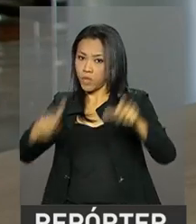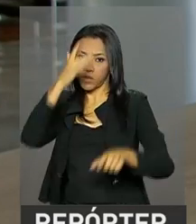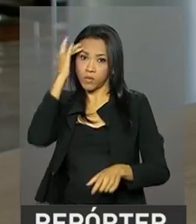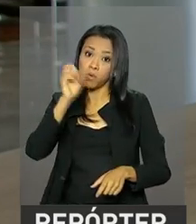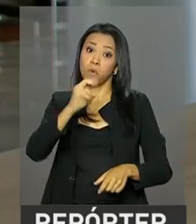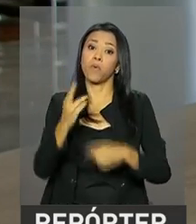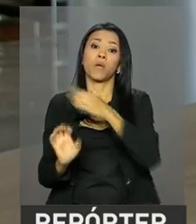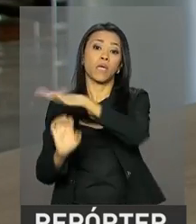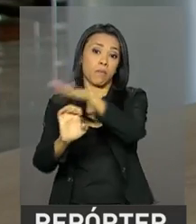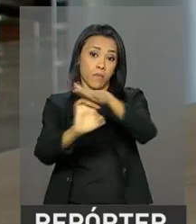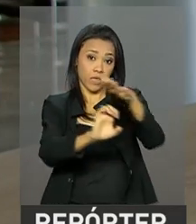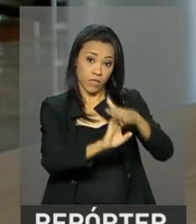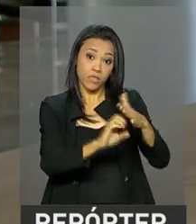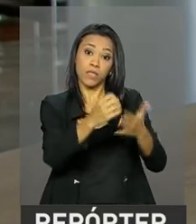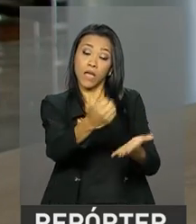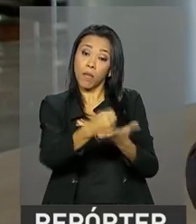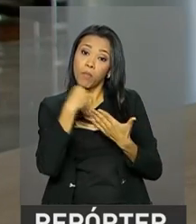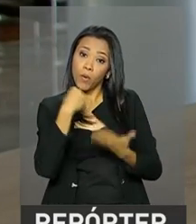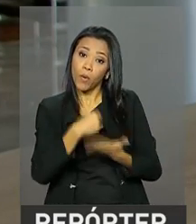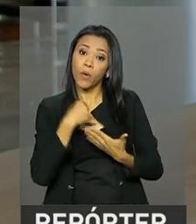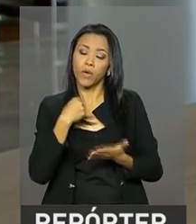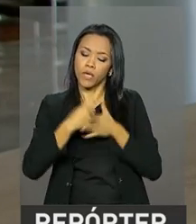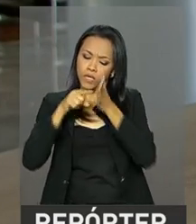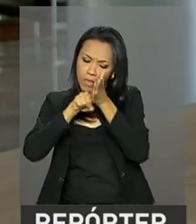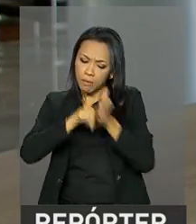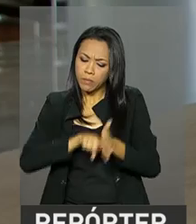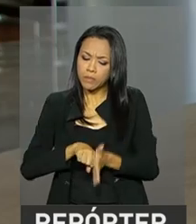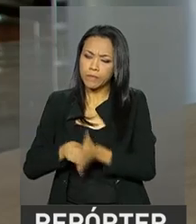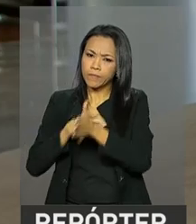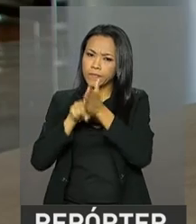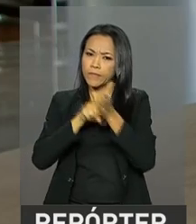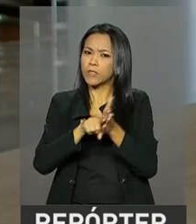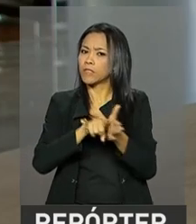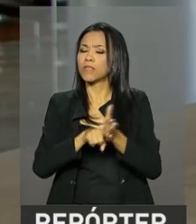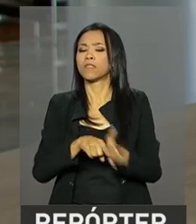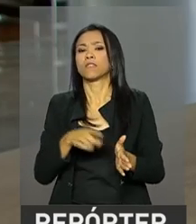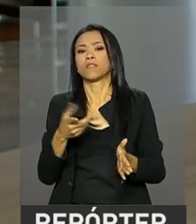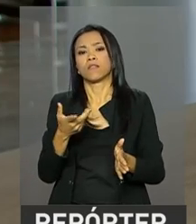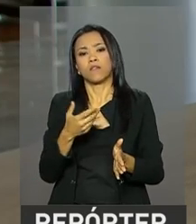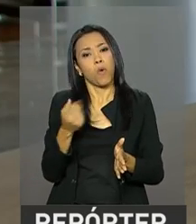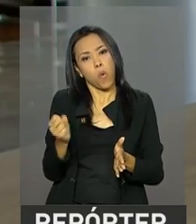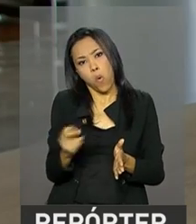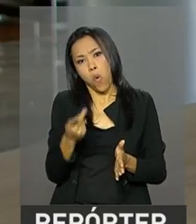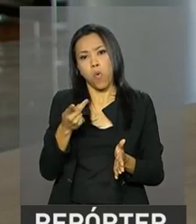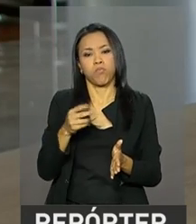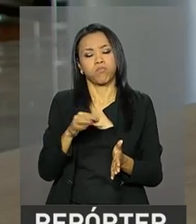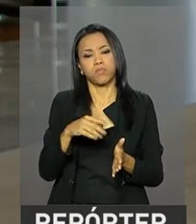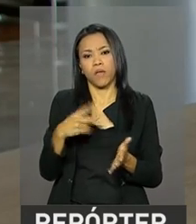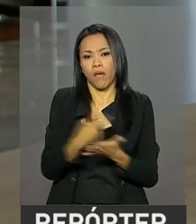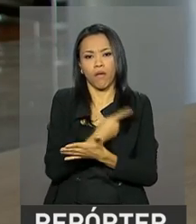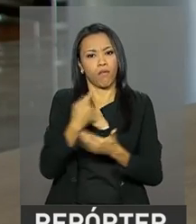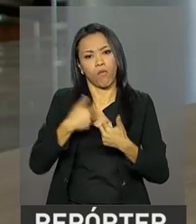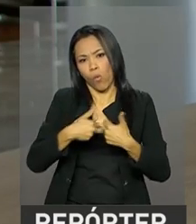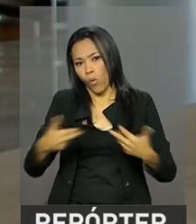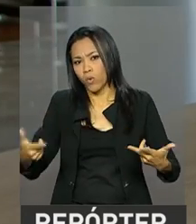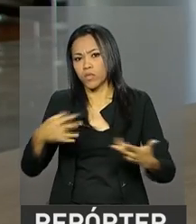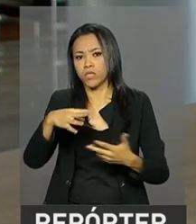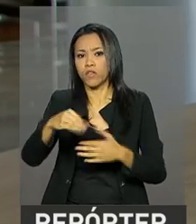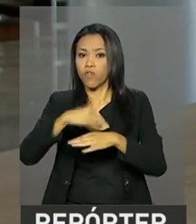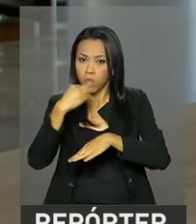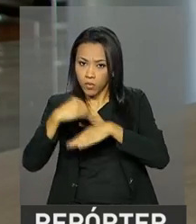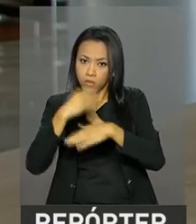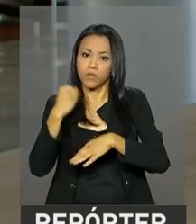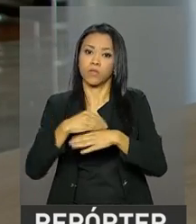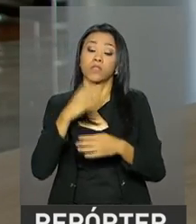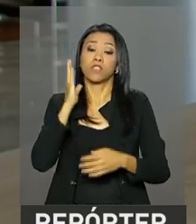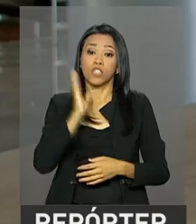que colaborem na apuração de irregularidades ou de infrações cometidas essa medida provisória ela